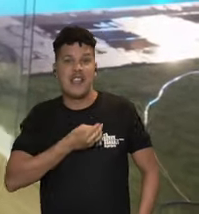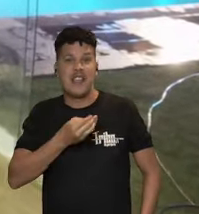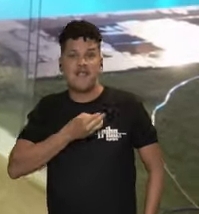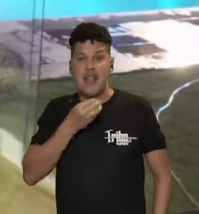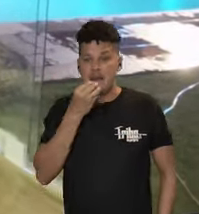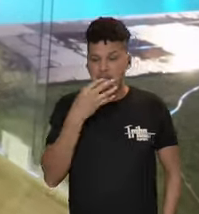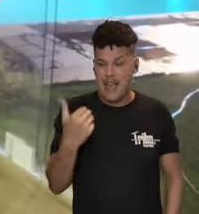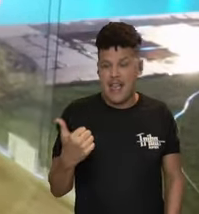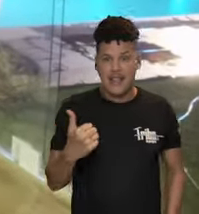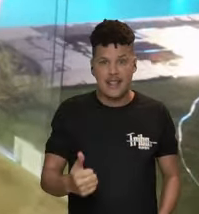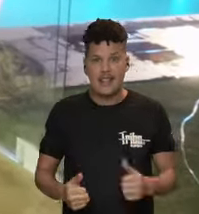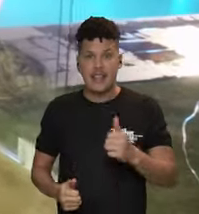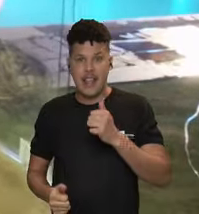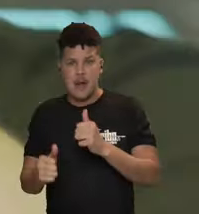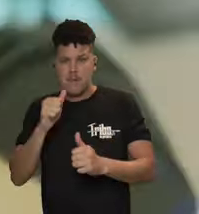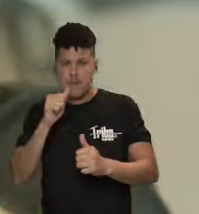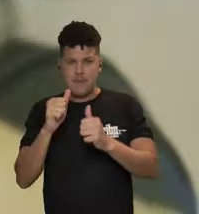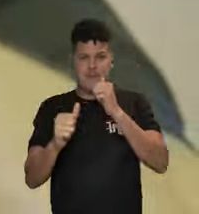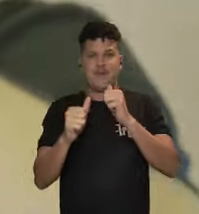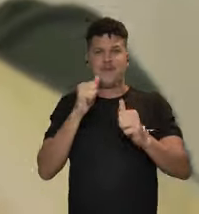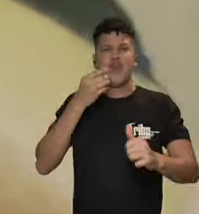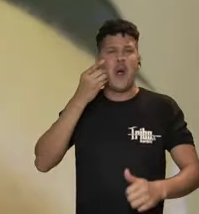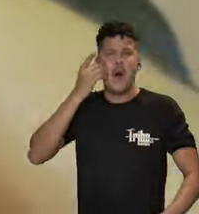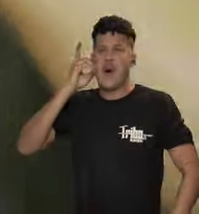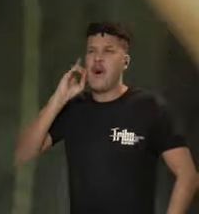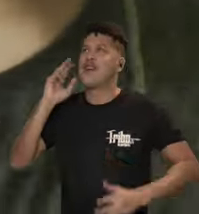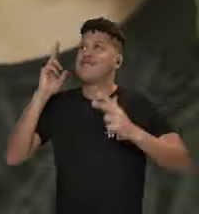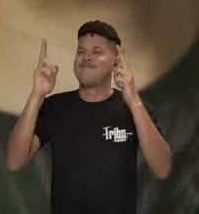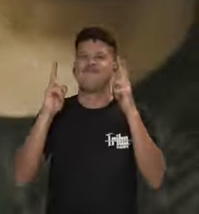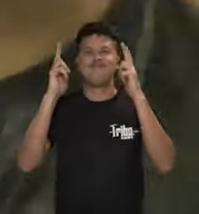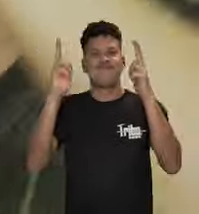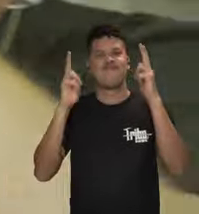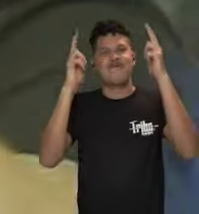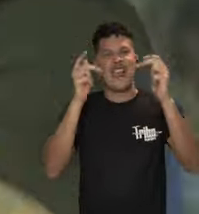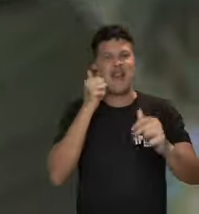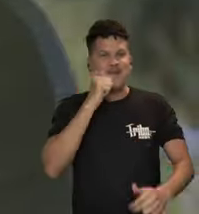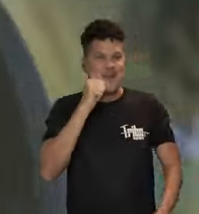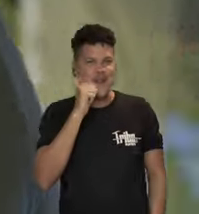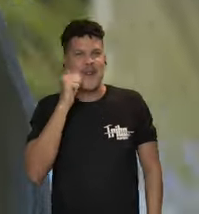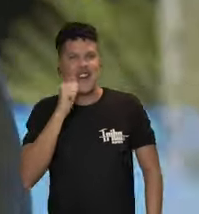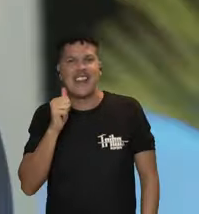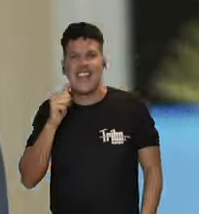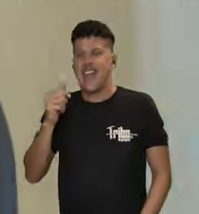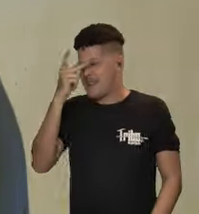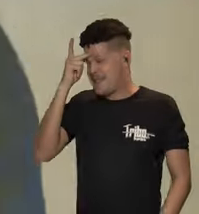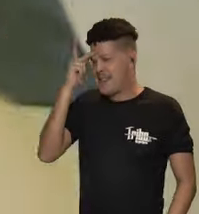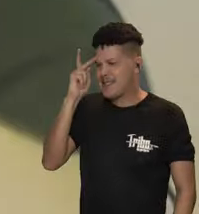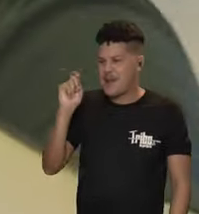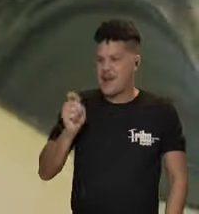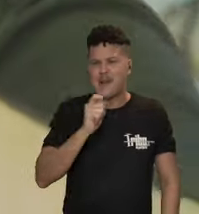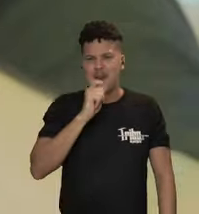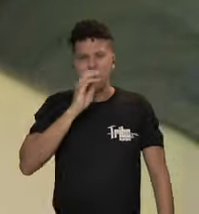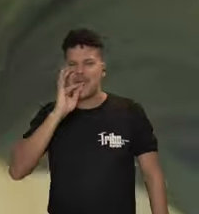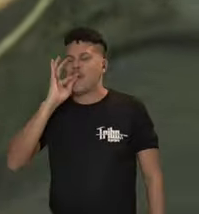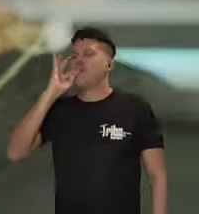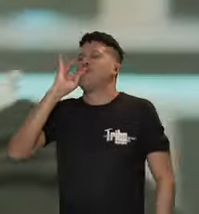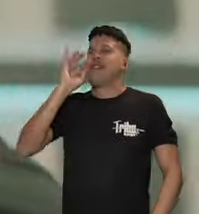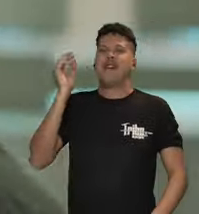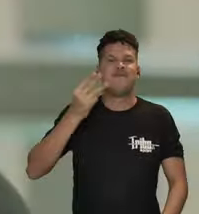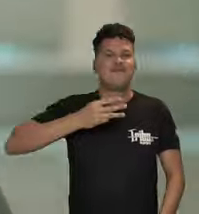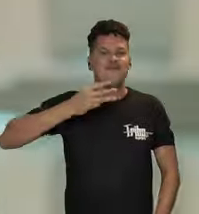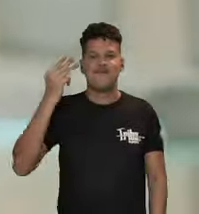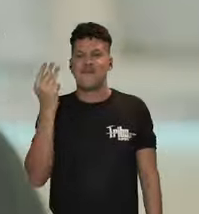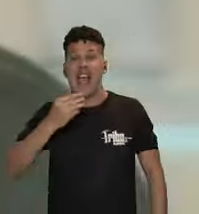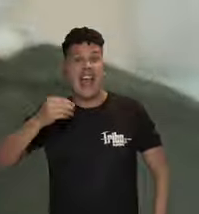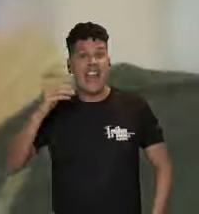Suco gambi, foi louco, frevo de ontem. As donas dançando funk, os Isaura queimando skunk. O homem, e nada como ver o